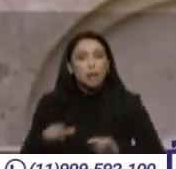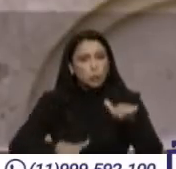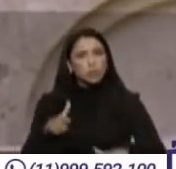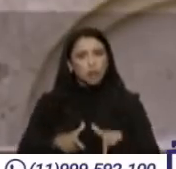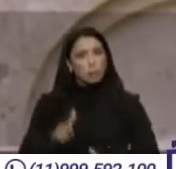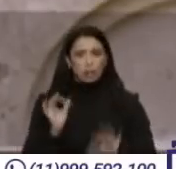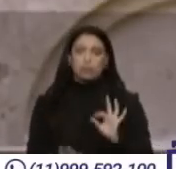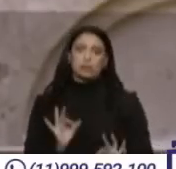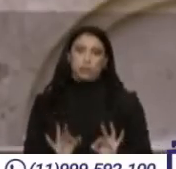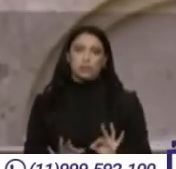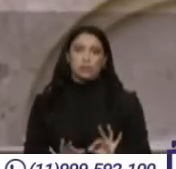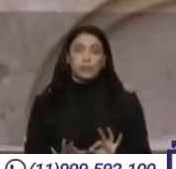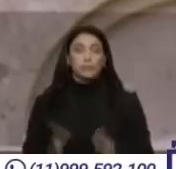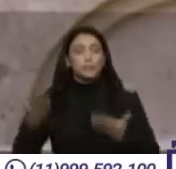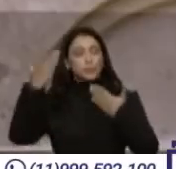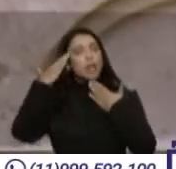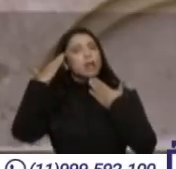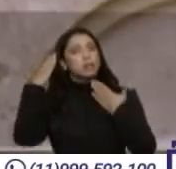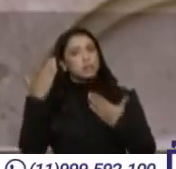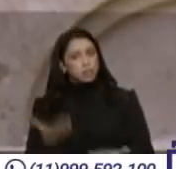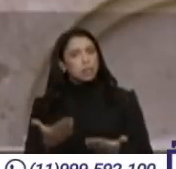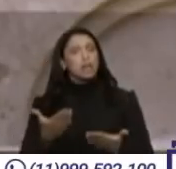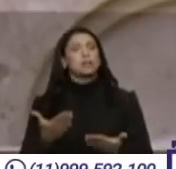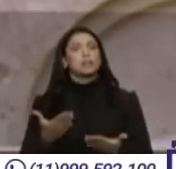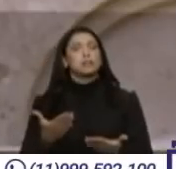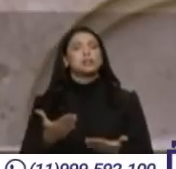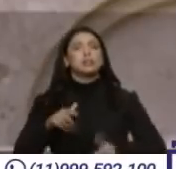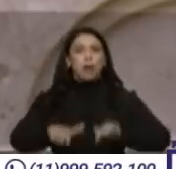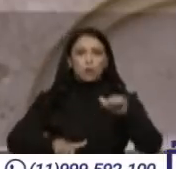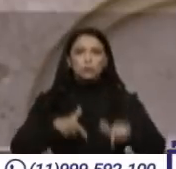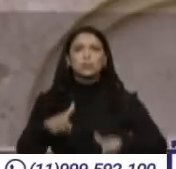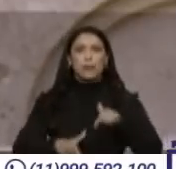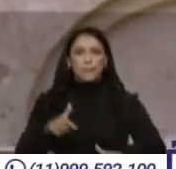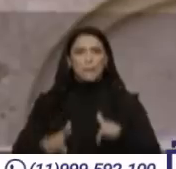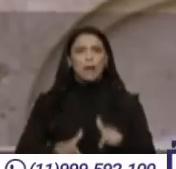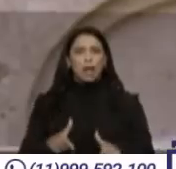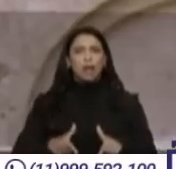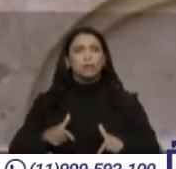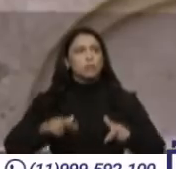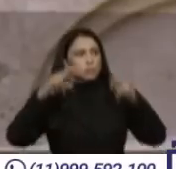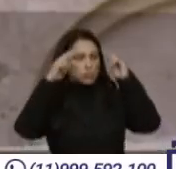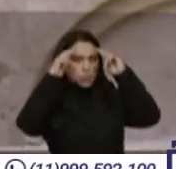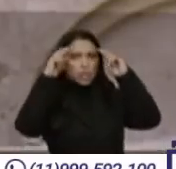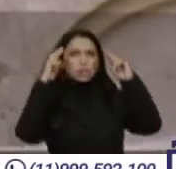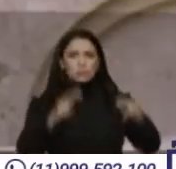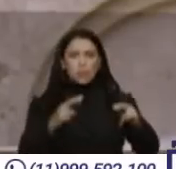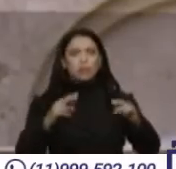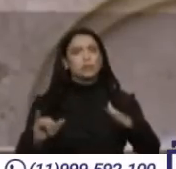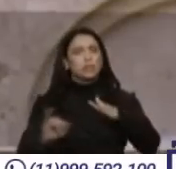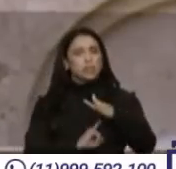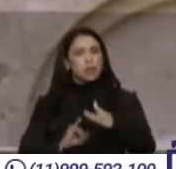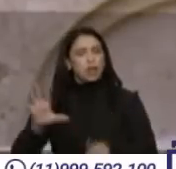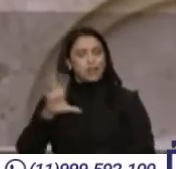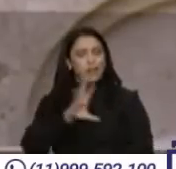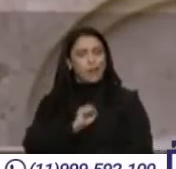da jurisdição, graças à tenacidade dos que respeitam as instituições e